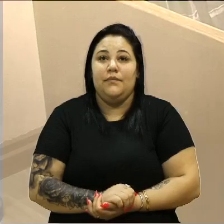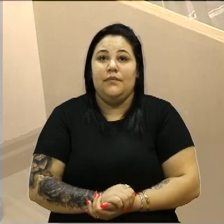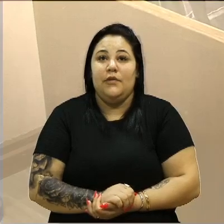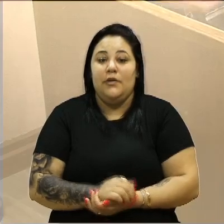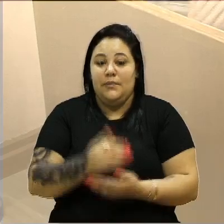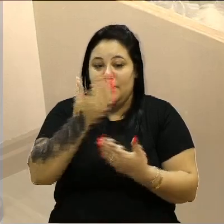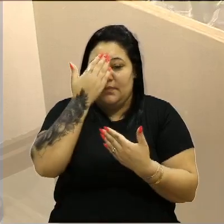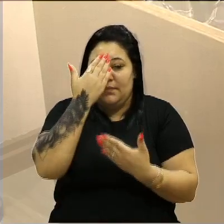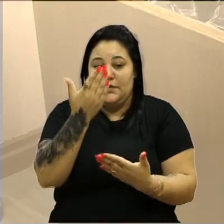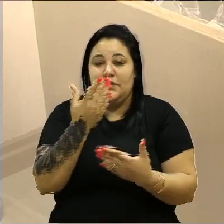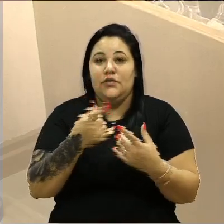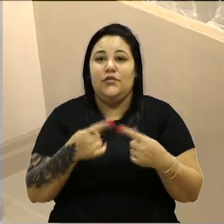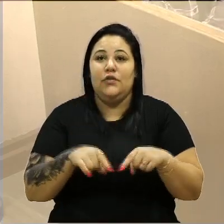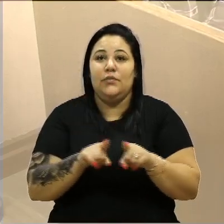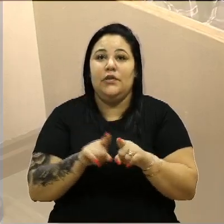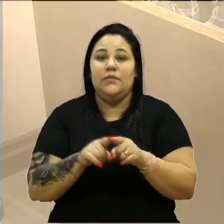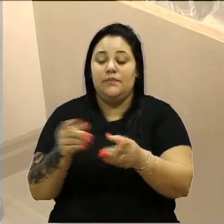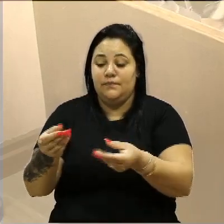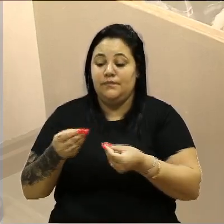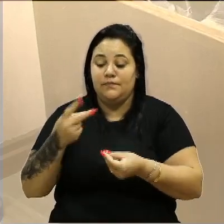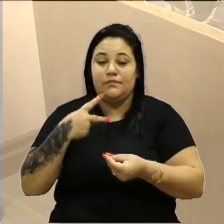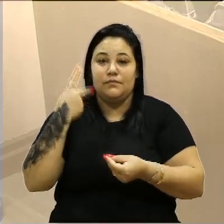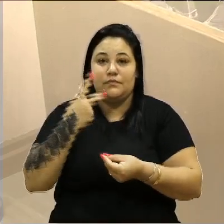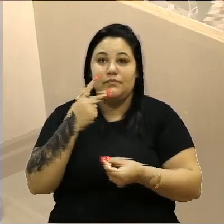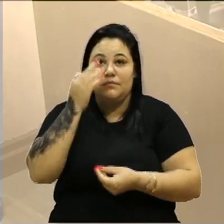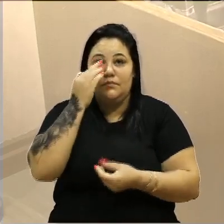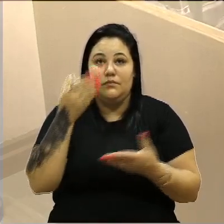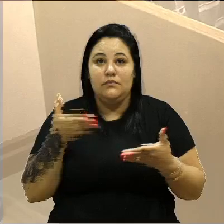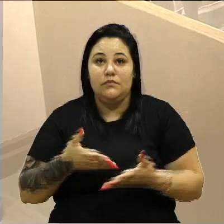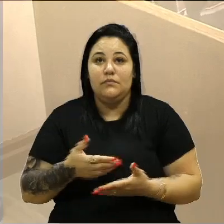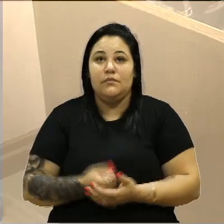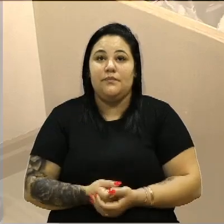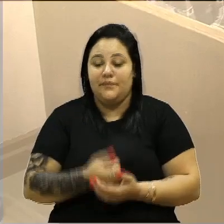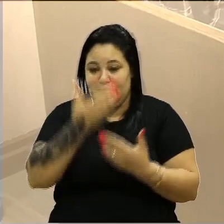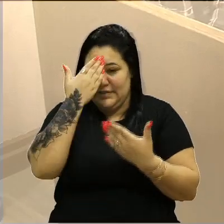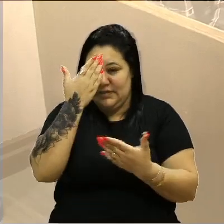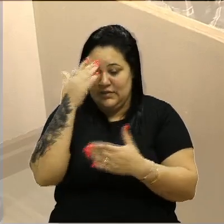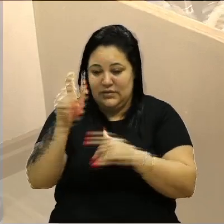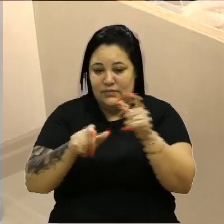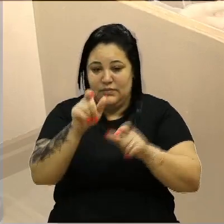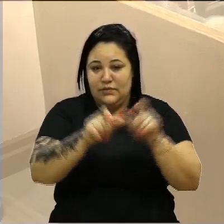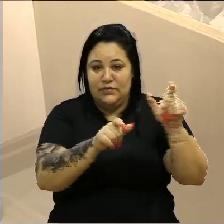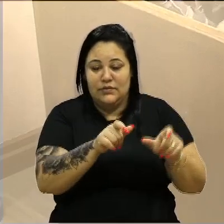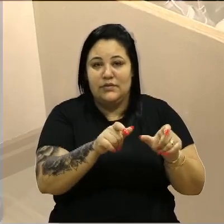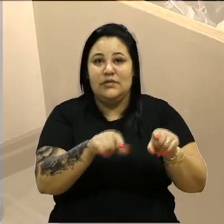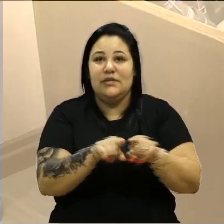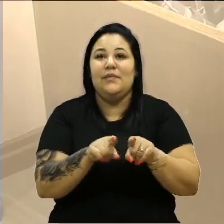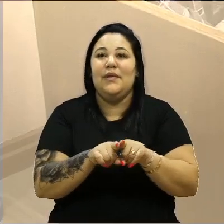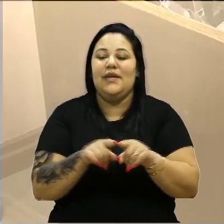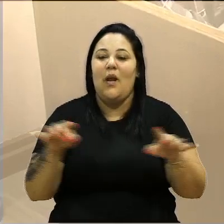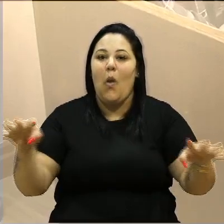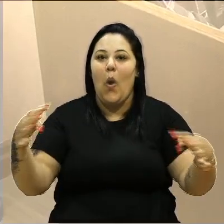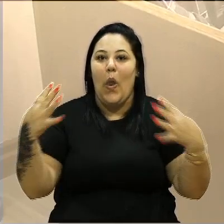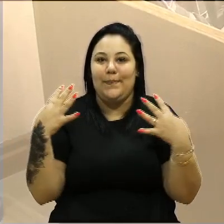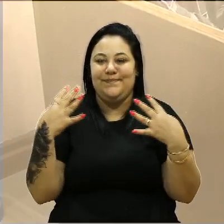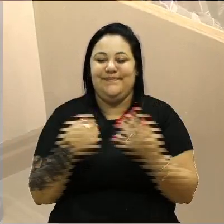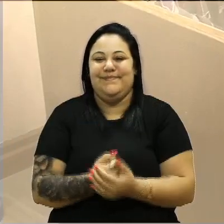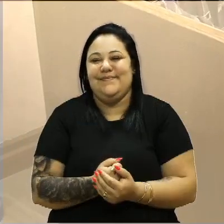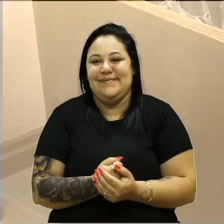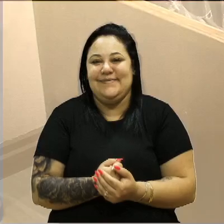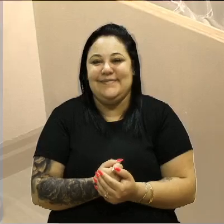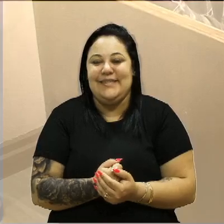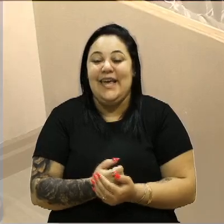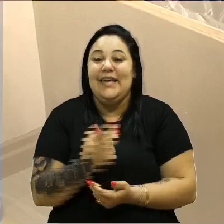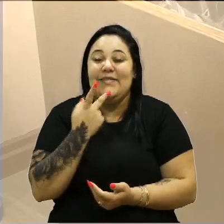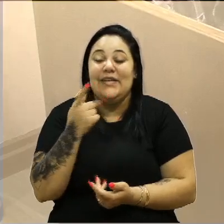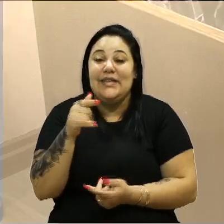me cedido esse espaço. Vocês votaram para mim estar aqui, então agradeço. Agradeço as pessoas que estão aqui vieram para me assistir e trazer esse assunto